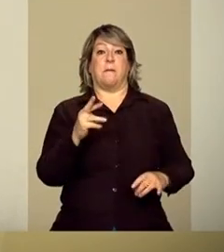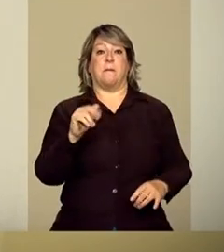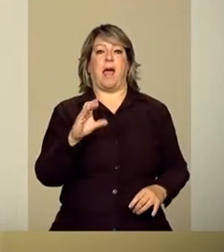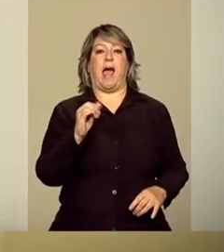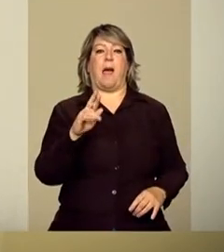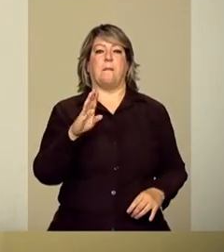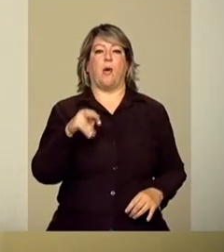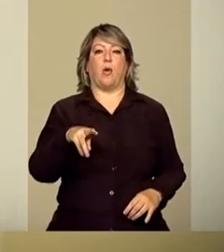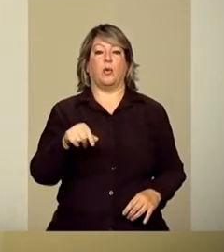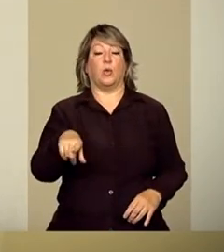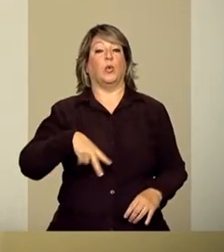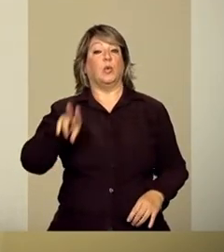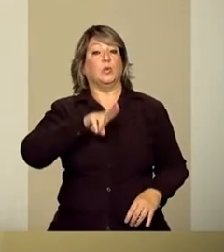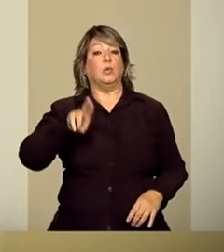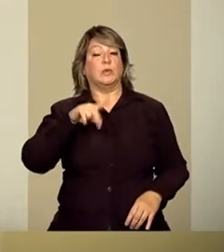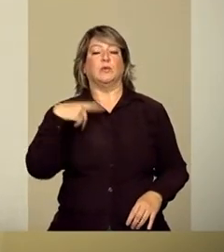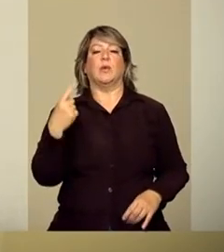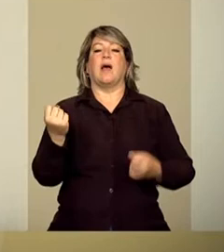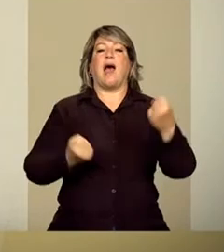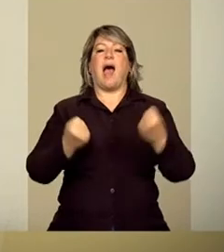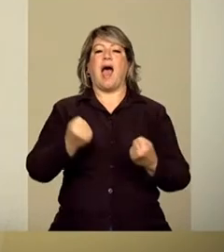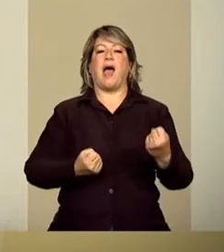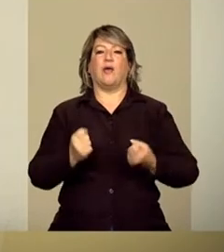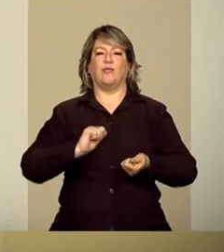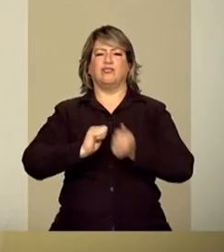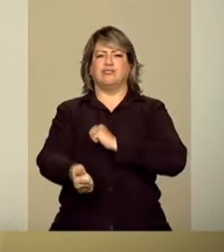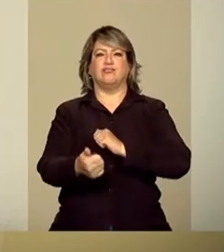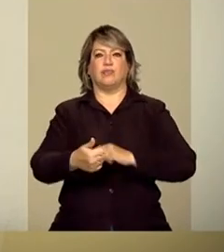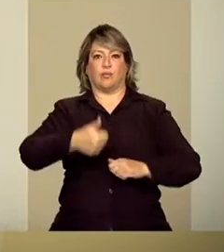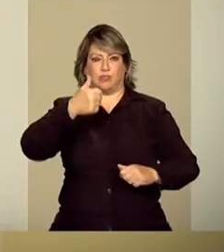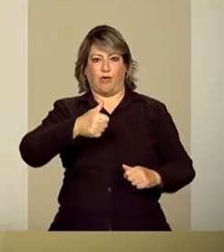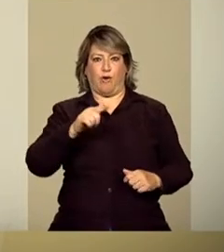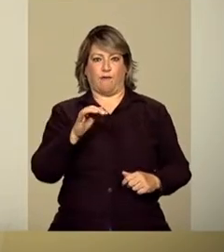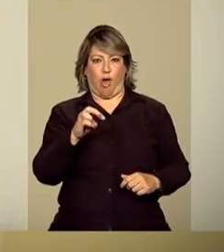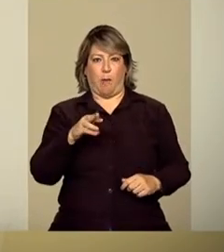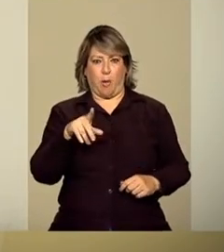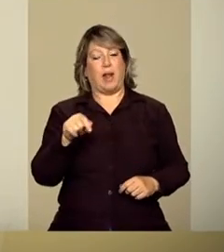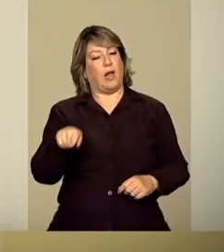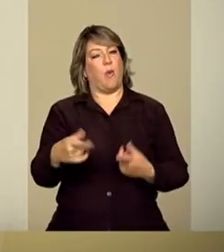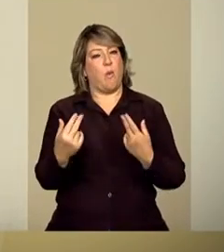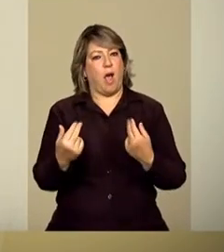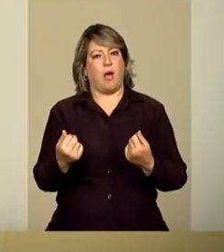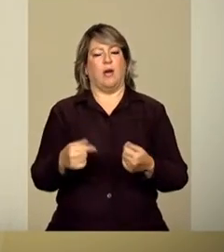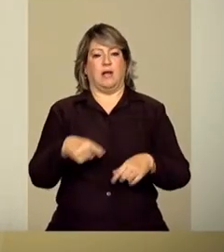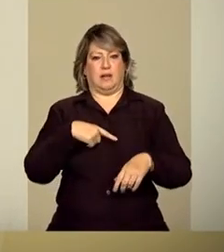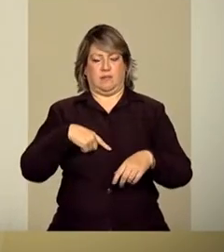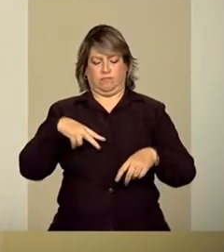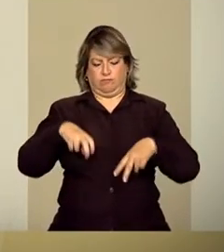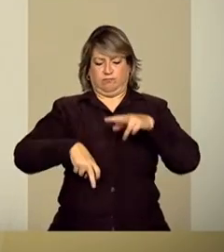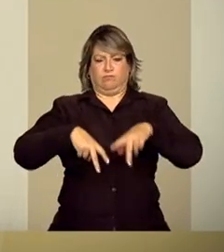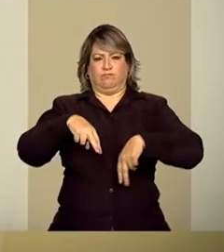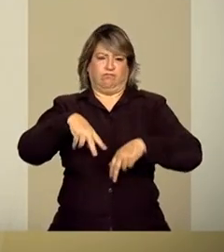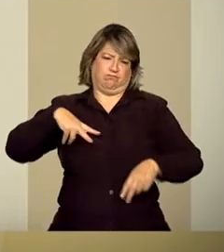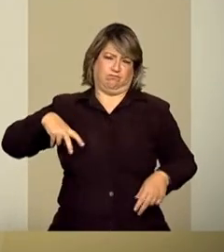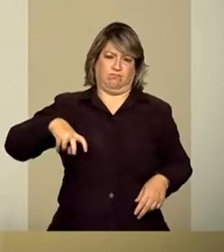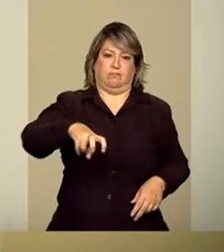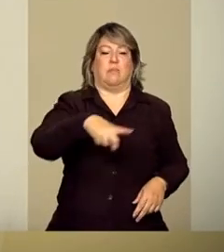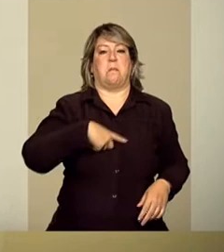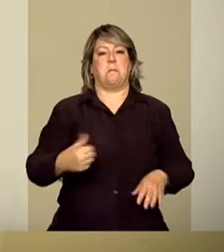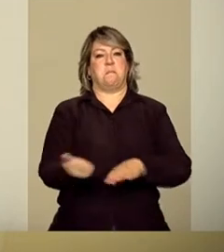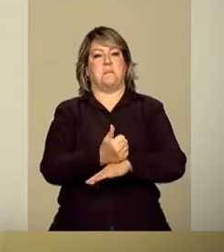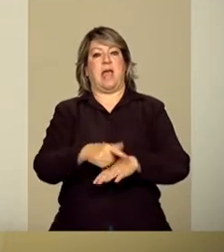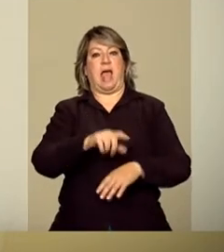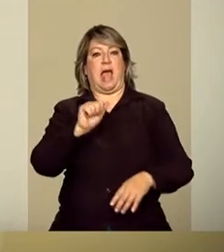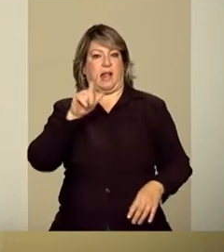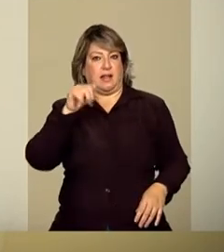o material usado nos carros de Fórmula 1. Com elas, o desempenho do Alan nas pistas foi melhorando a cada ano. E com